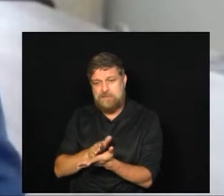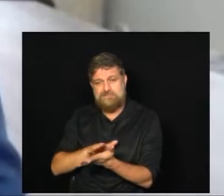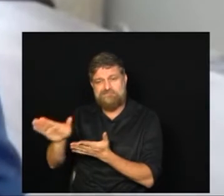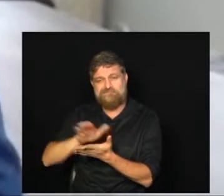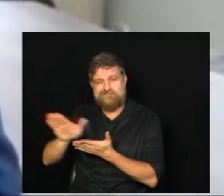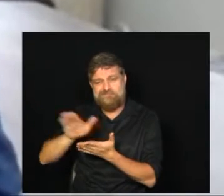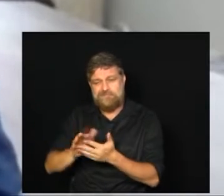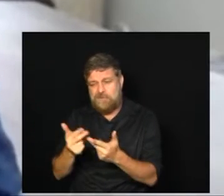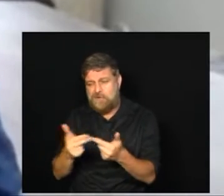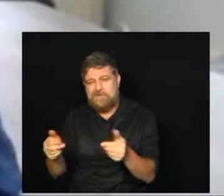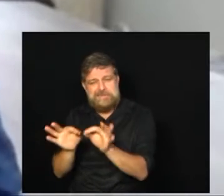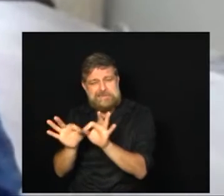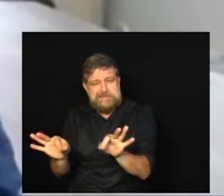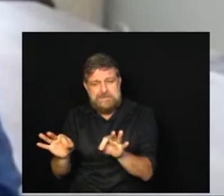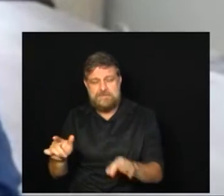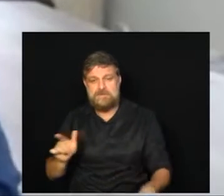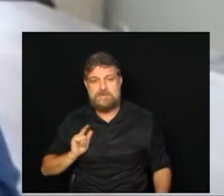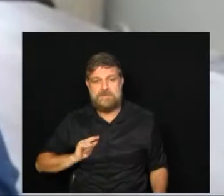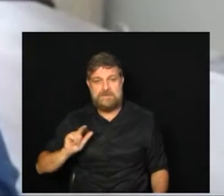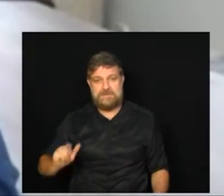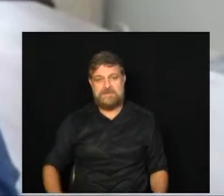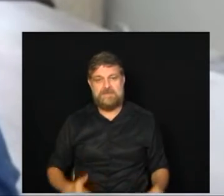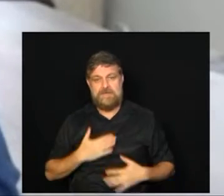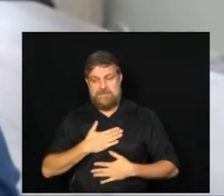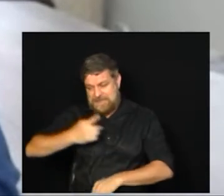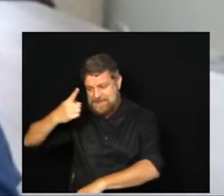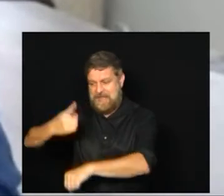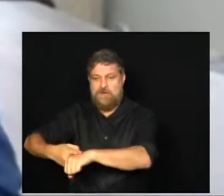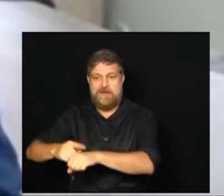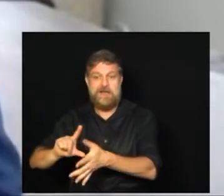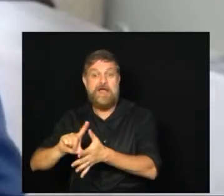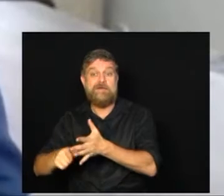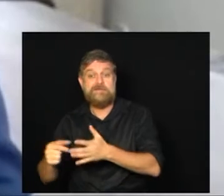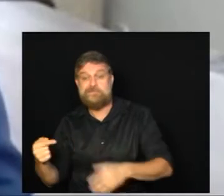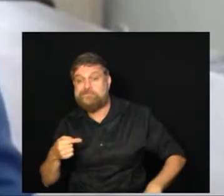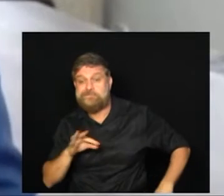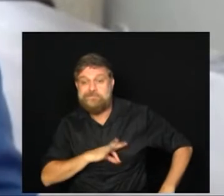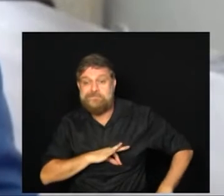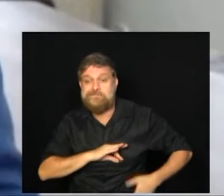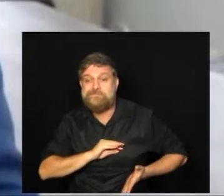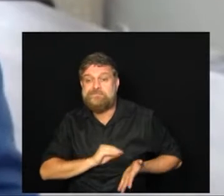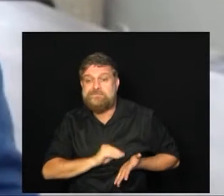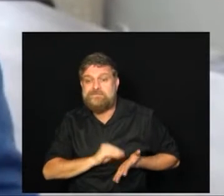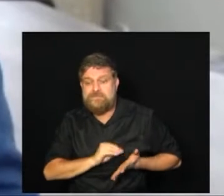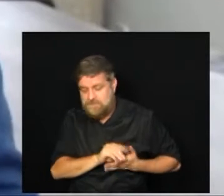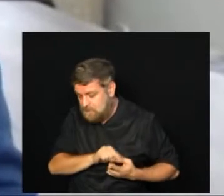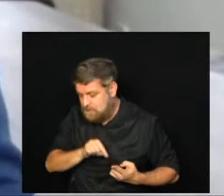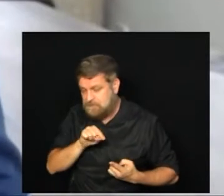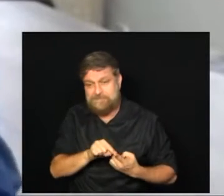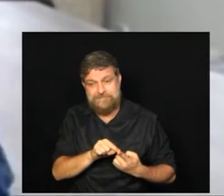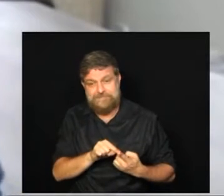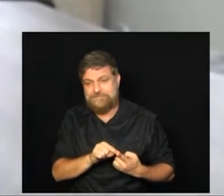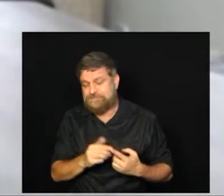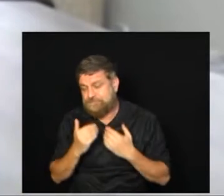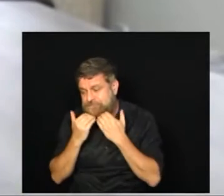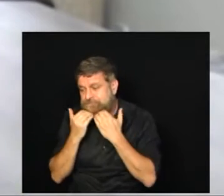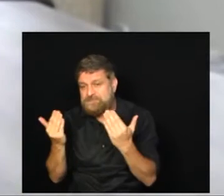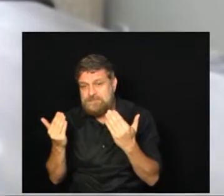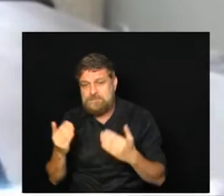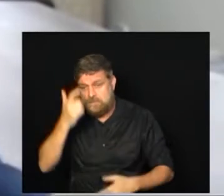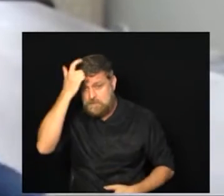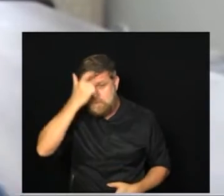pequenas coisas que me traziam um prazer imediato, mas não me levavam ao objetivo que eu queria, né? Então eu